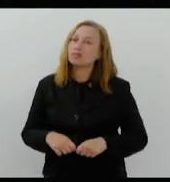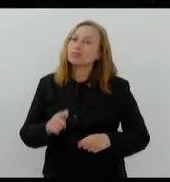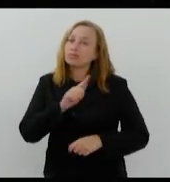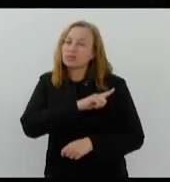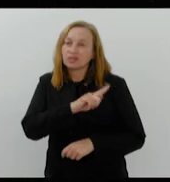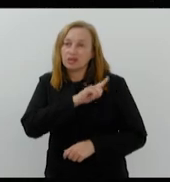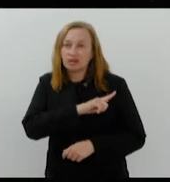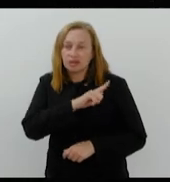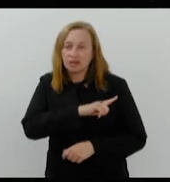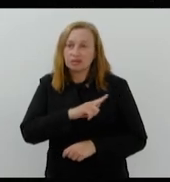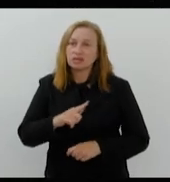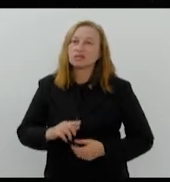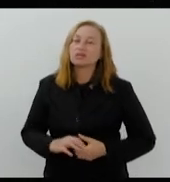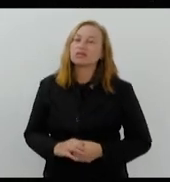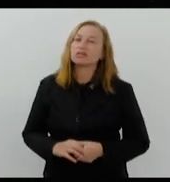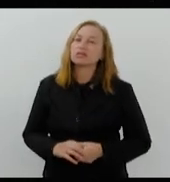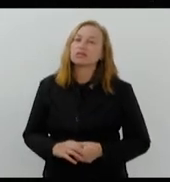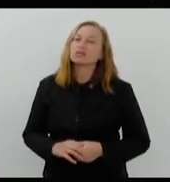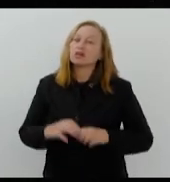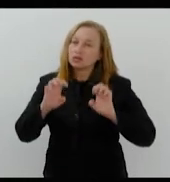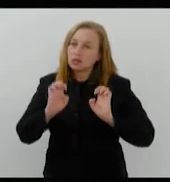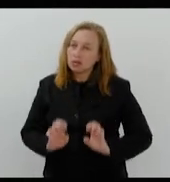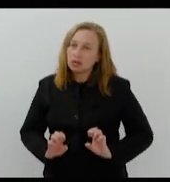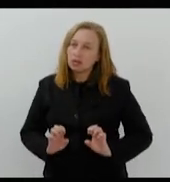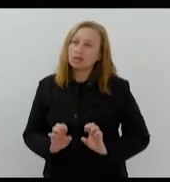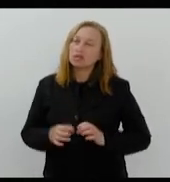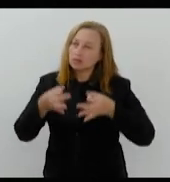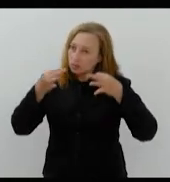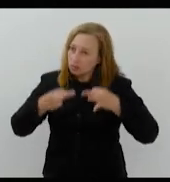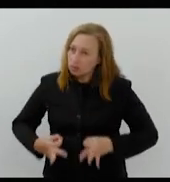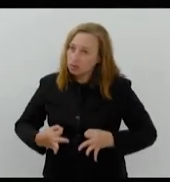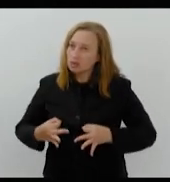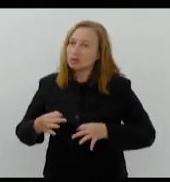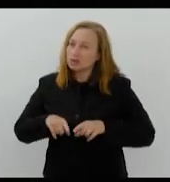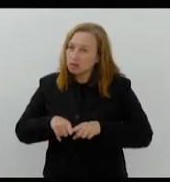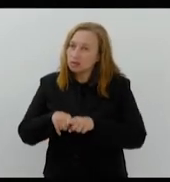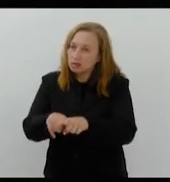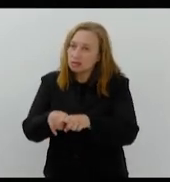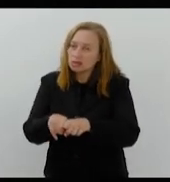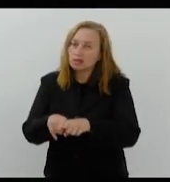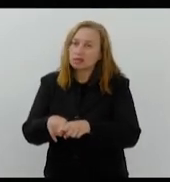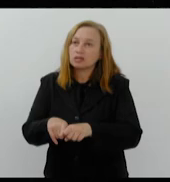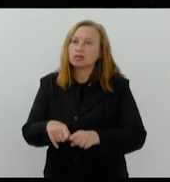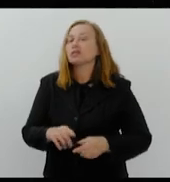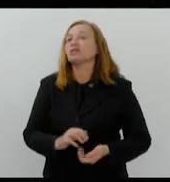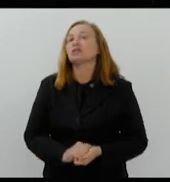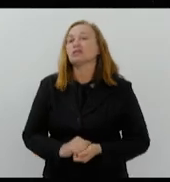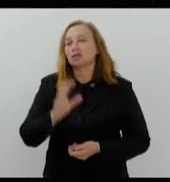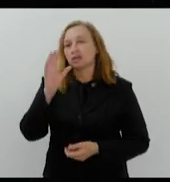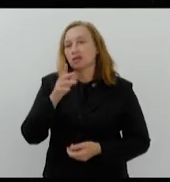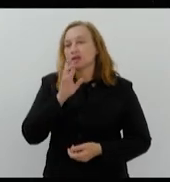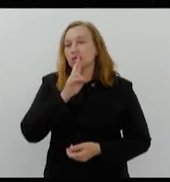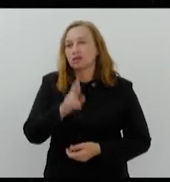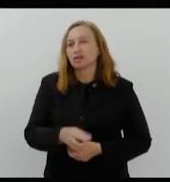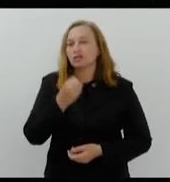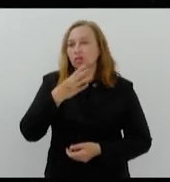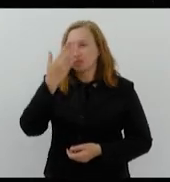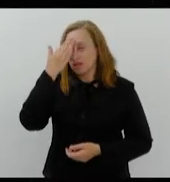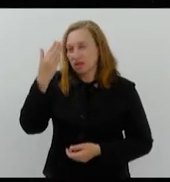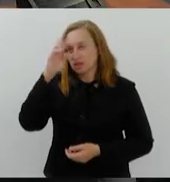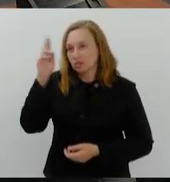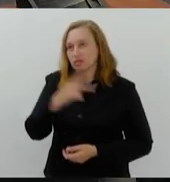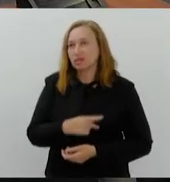gestão, integridade, honestidade, parceria. É isso que vai trazer resultado. Muito obrigado, senhora